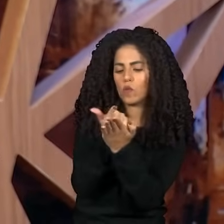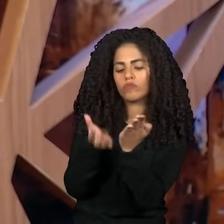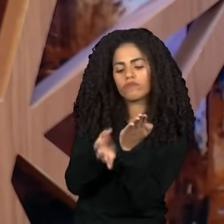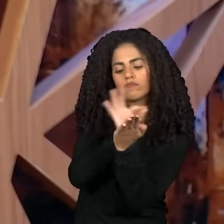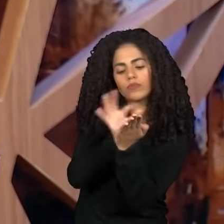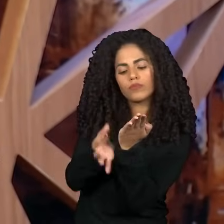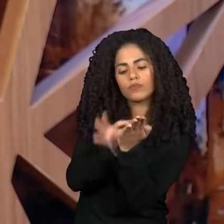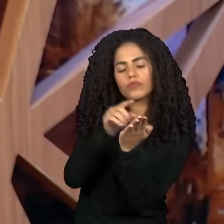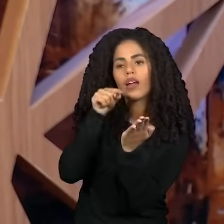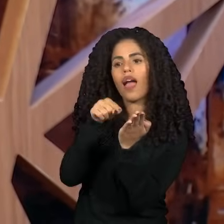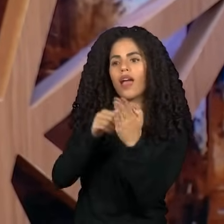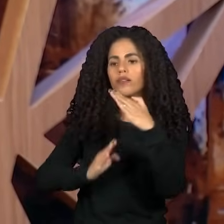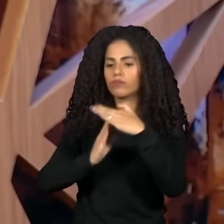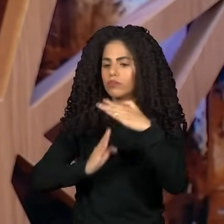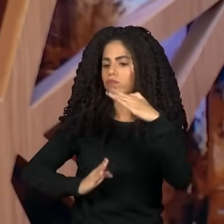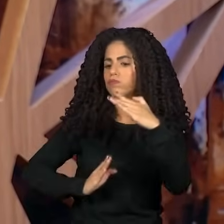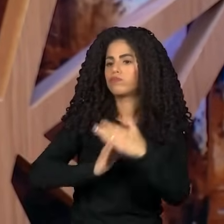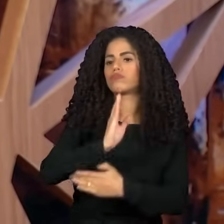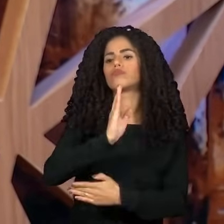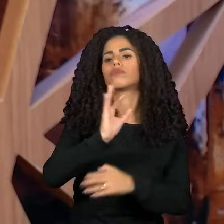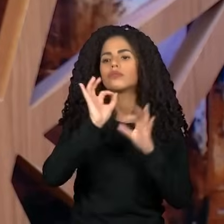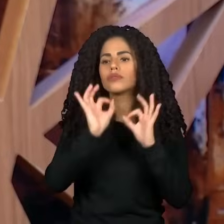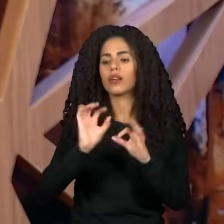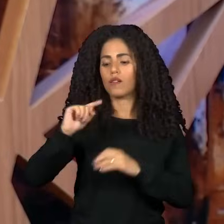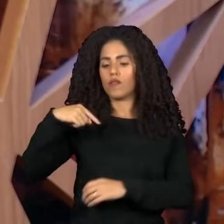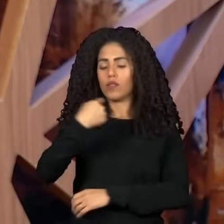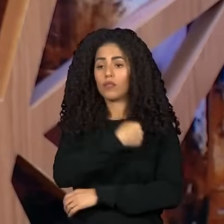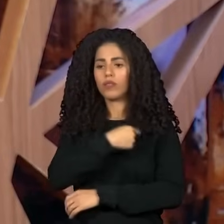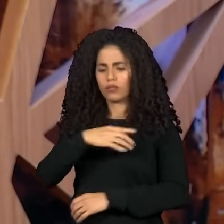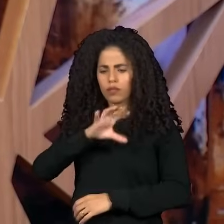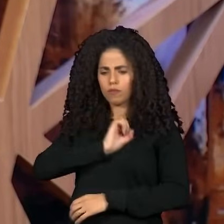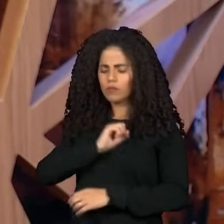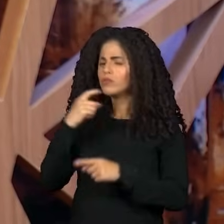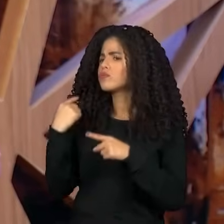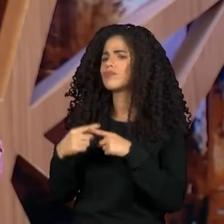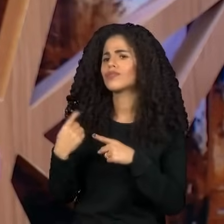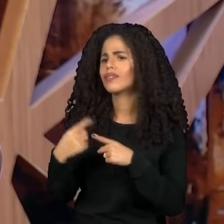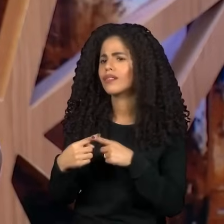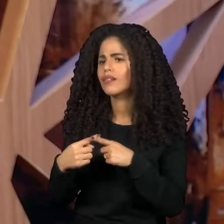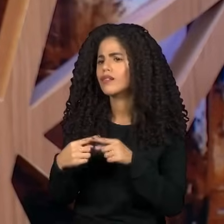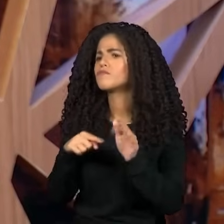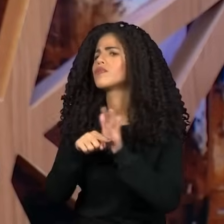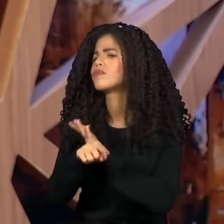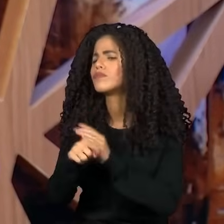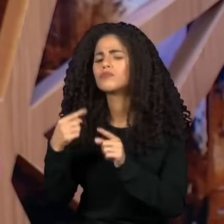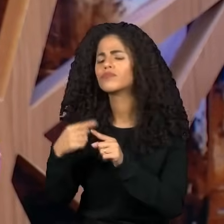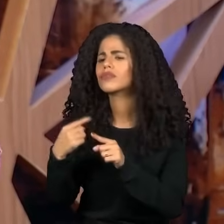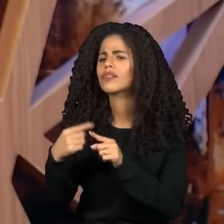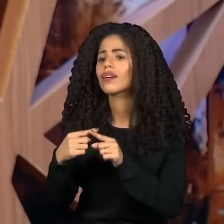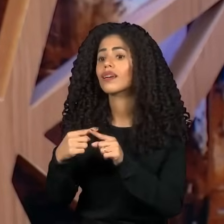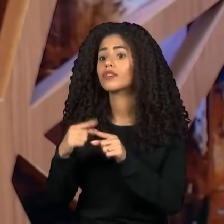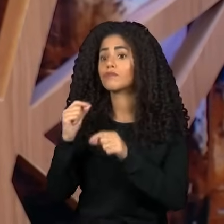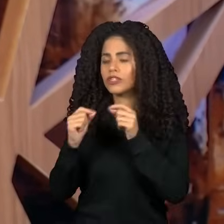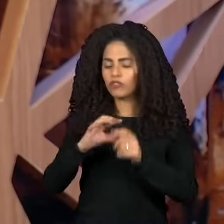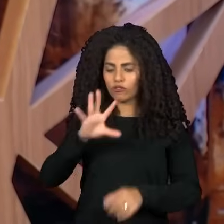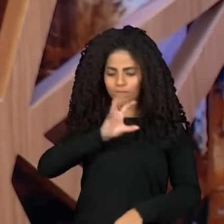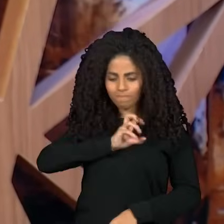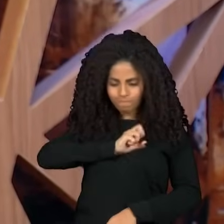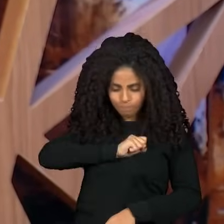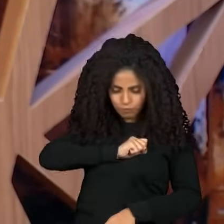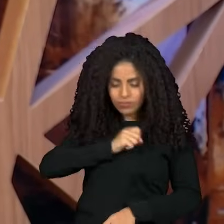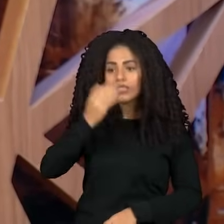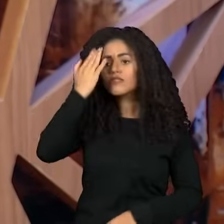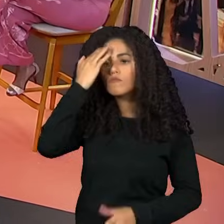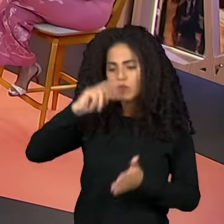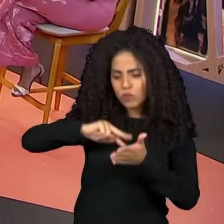é uma travessia existencial. Então nós amamos porque amar nos dá a possibilidade de reexistir e